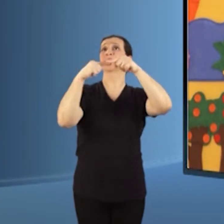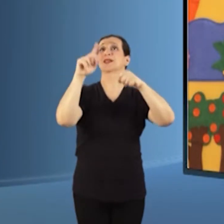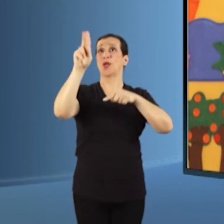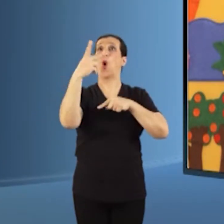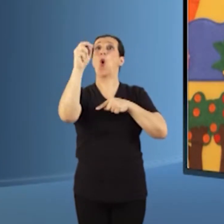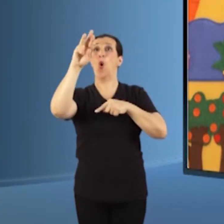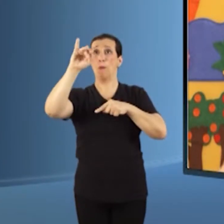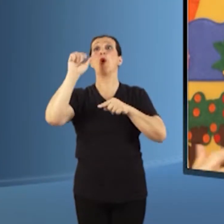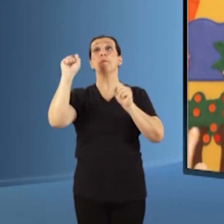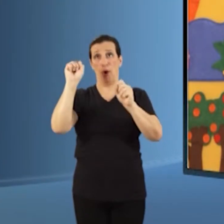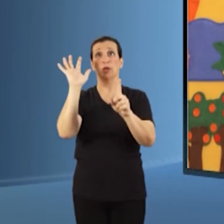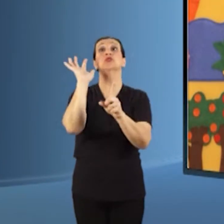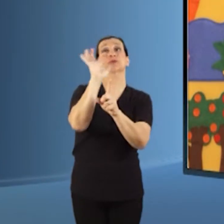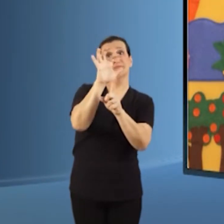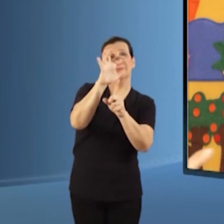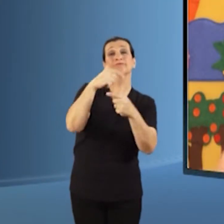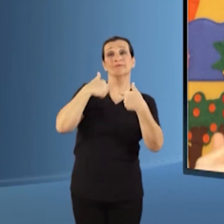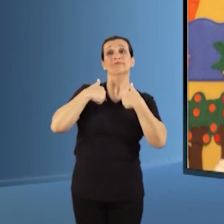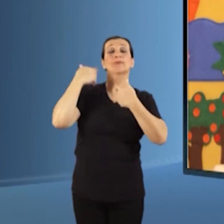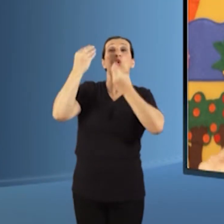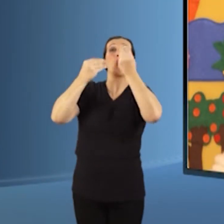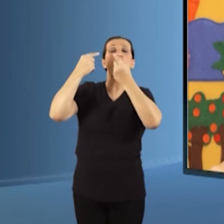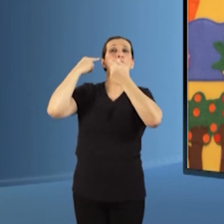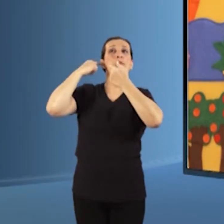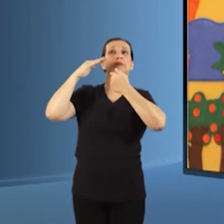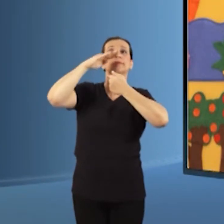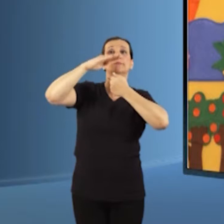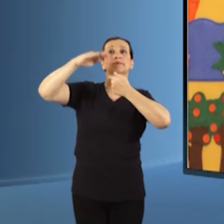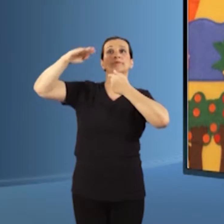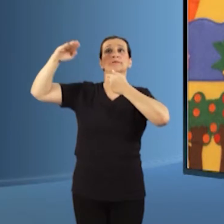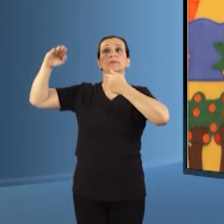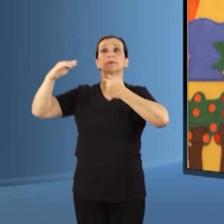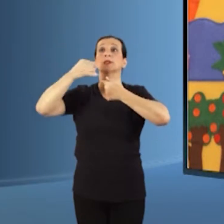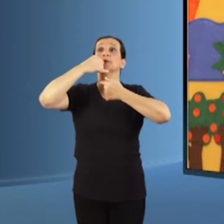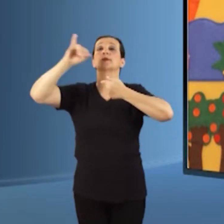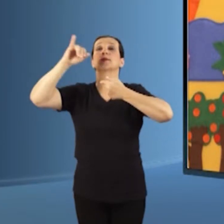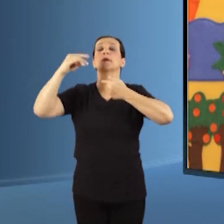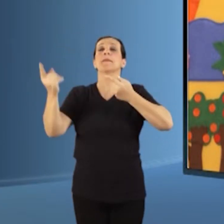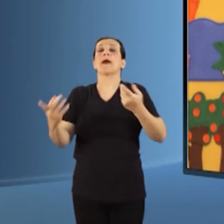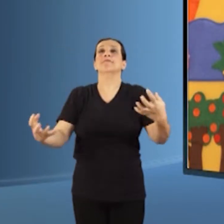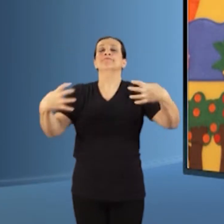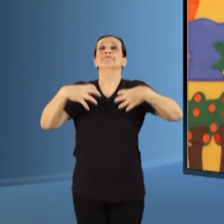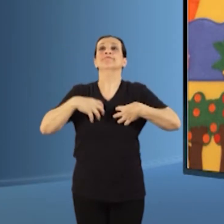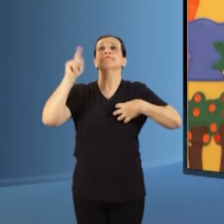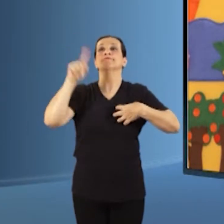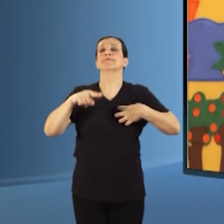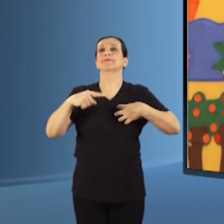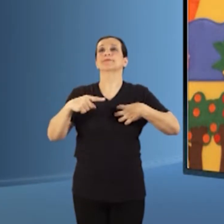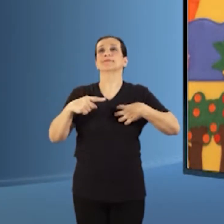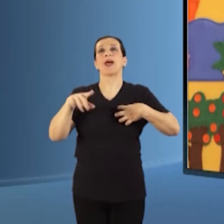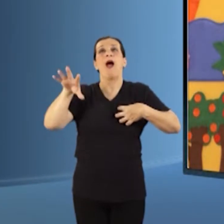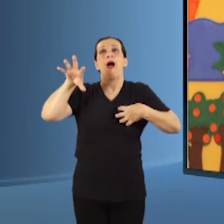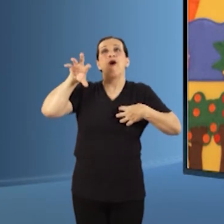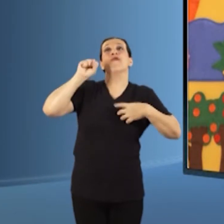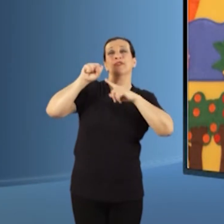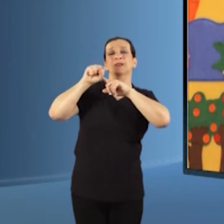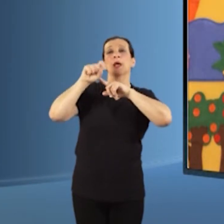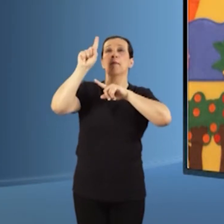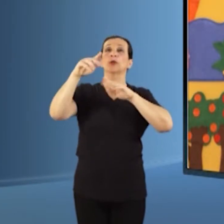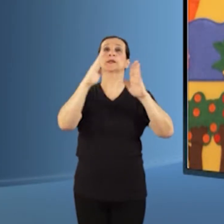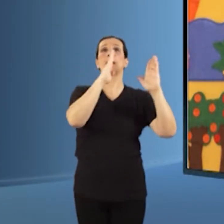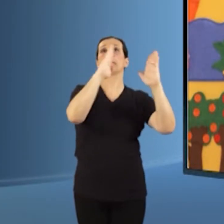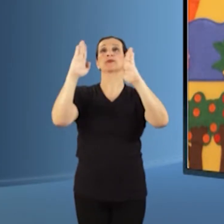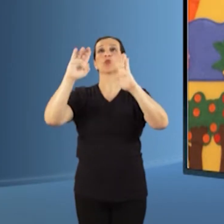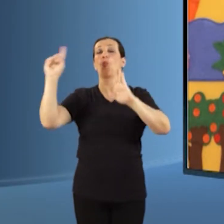corpo podem interferir na exigência dos níveis de corrente necessários para gerar uma sensação auditiva. Por isso que